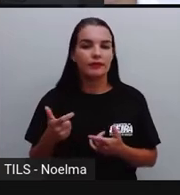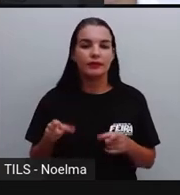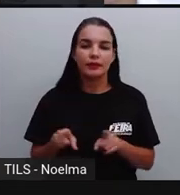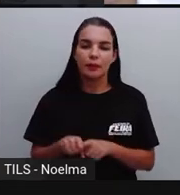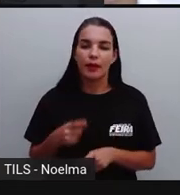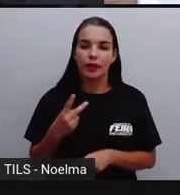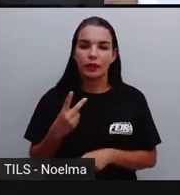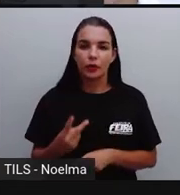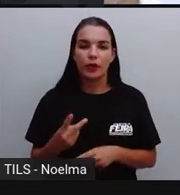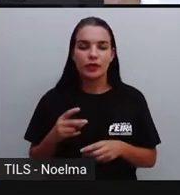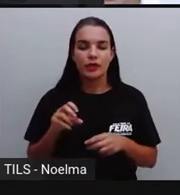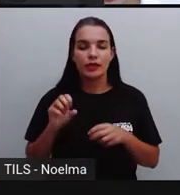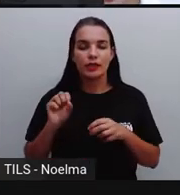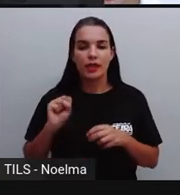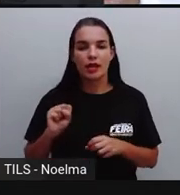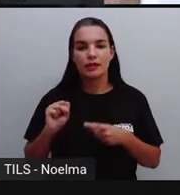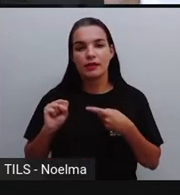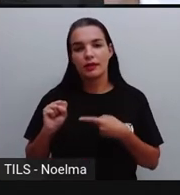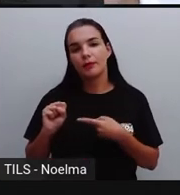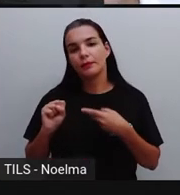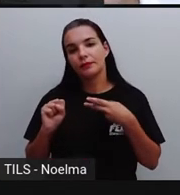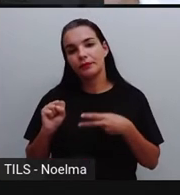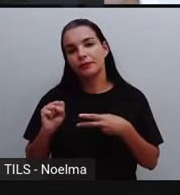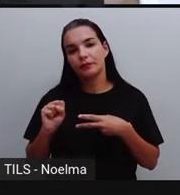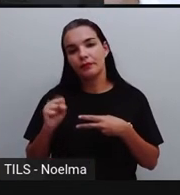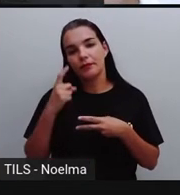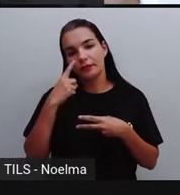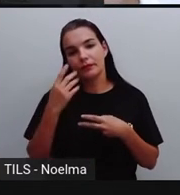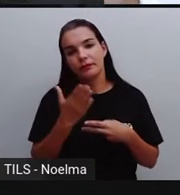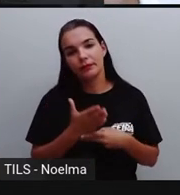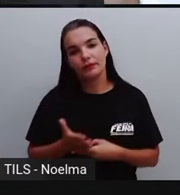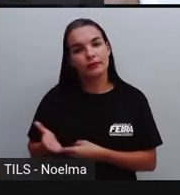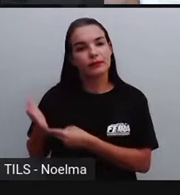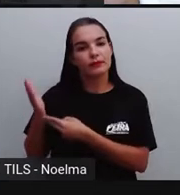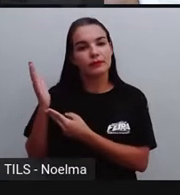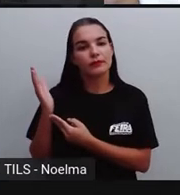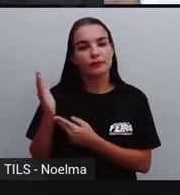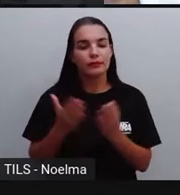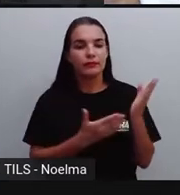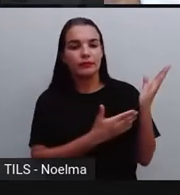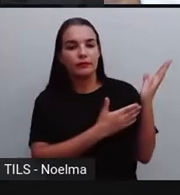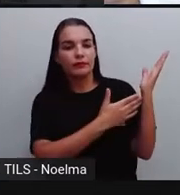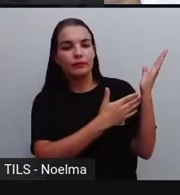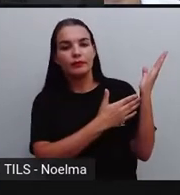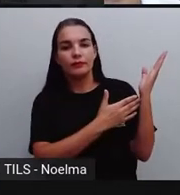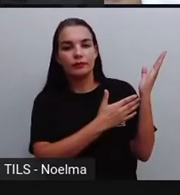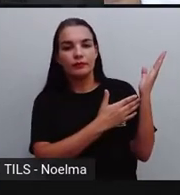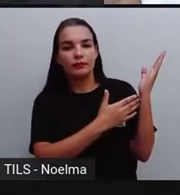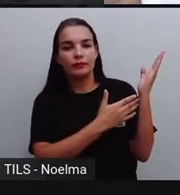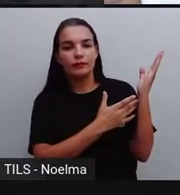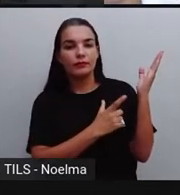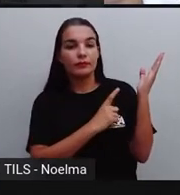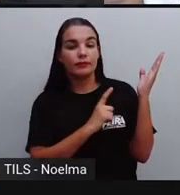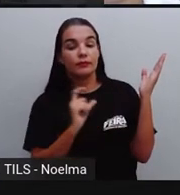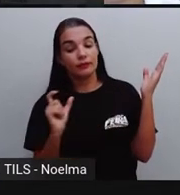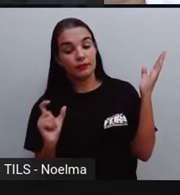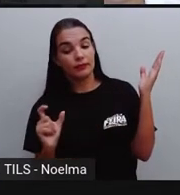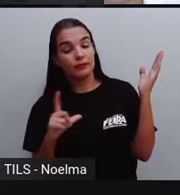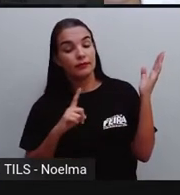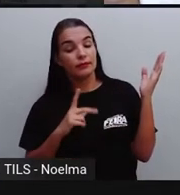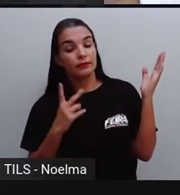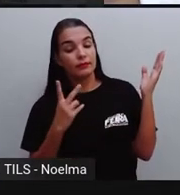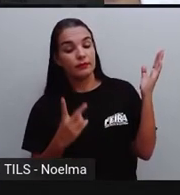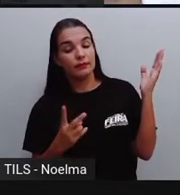dois sis. E paulista. Então, olha lá. Vamos destacar aí as palavrinhas que nós encontramos que